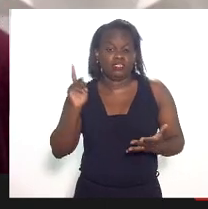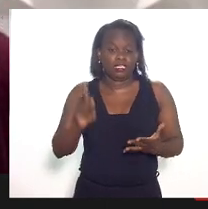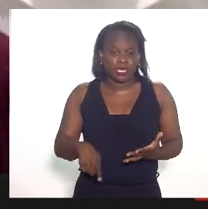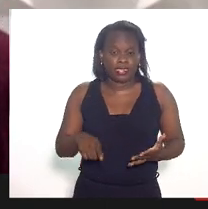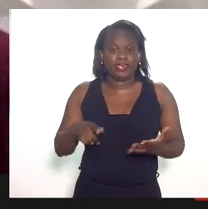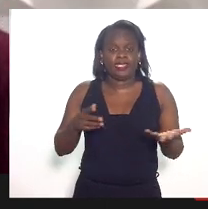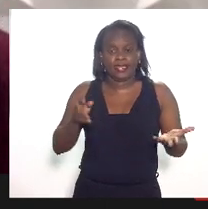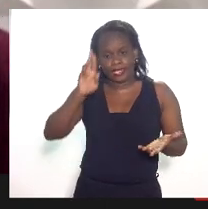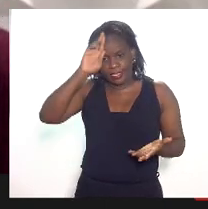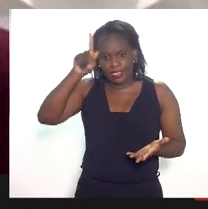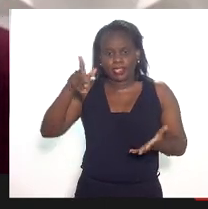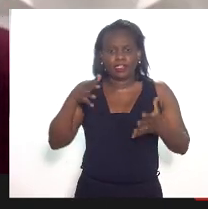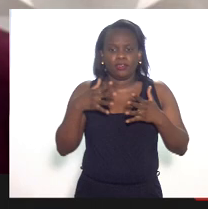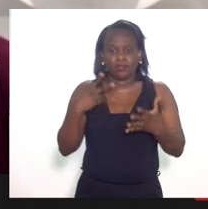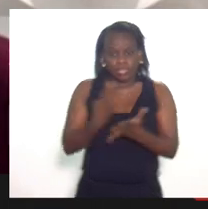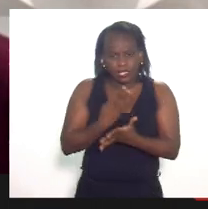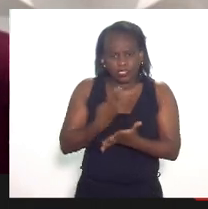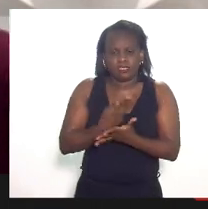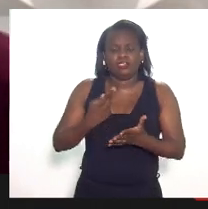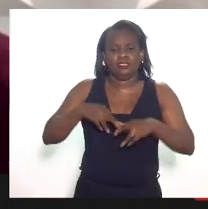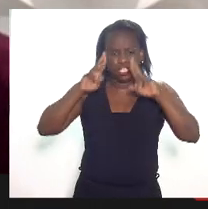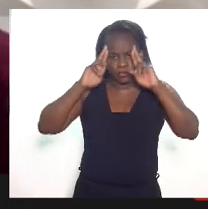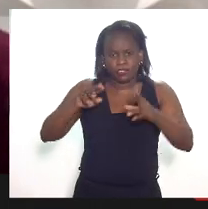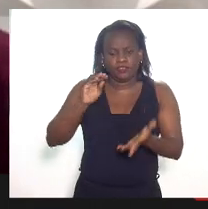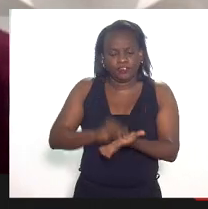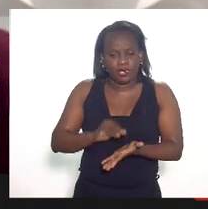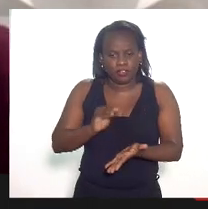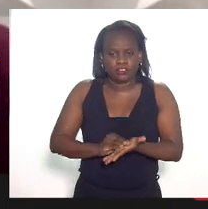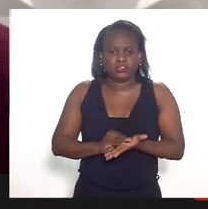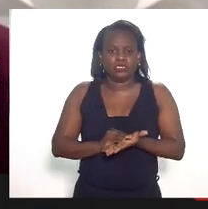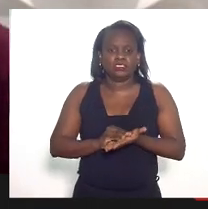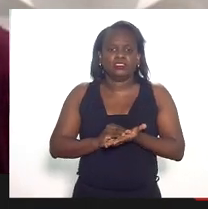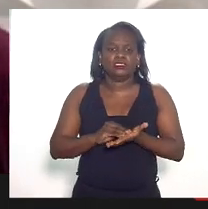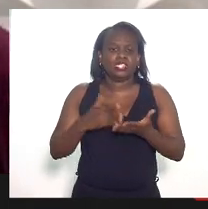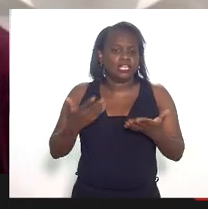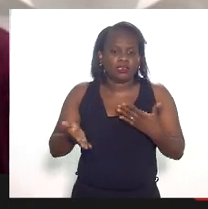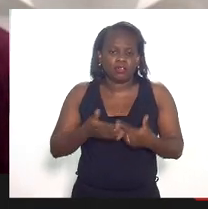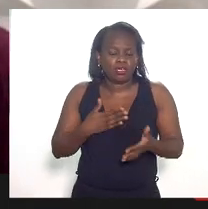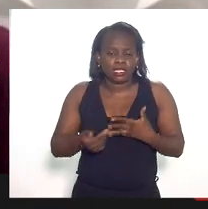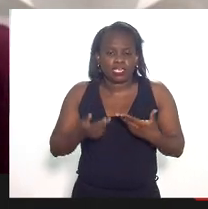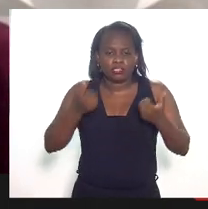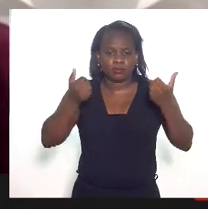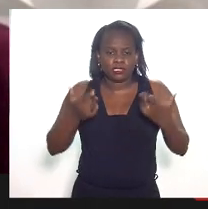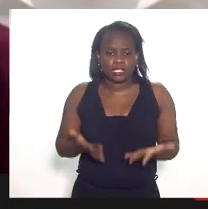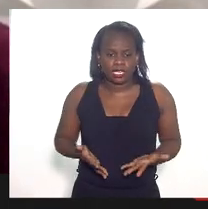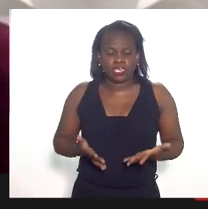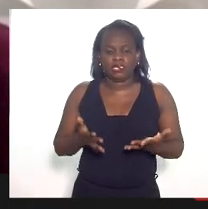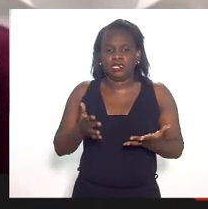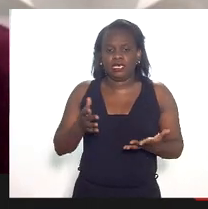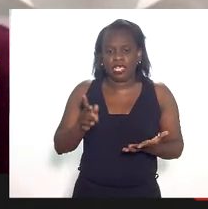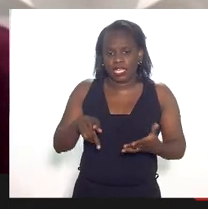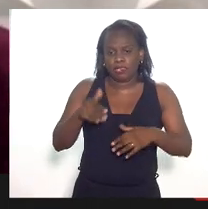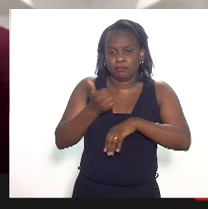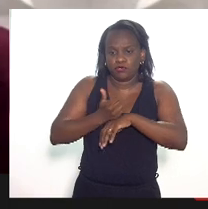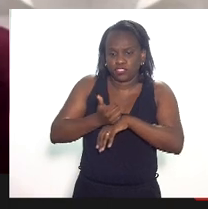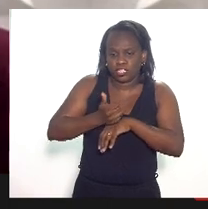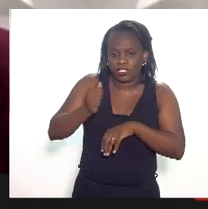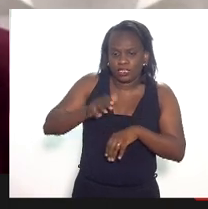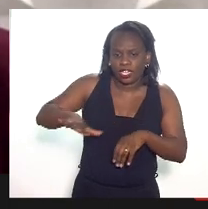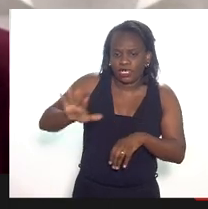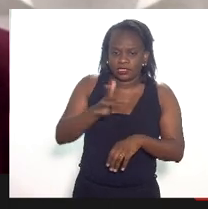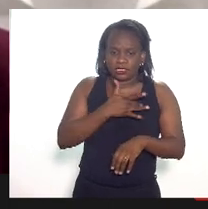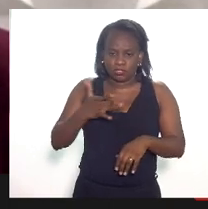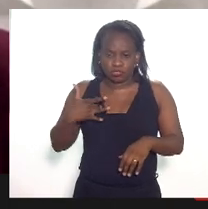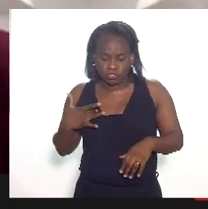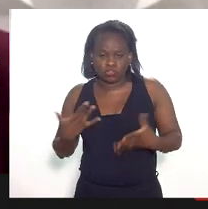um equívoco, é um desrespeito, né? Fazer qualquer menção, seja aos profissionais da área da saúde,